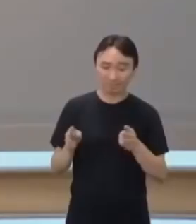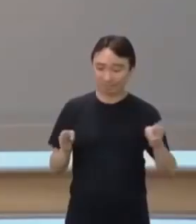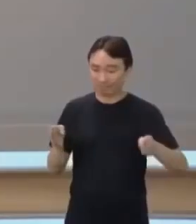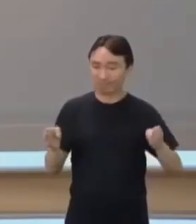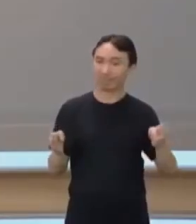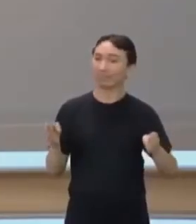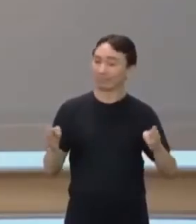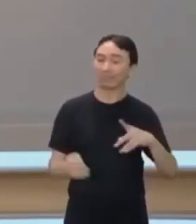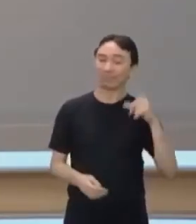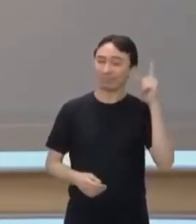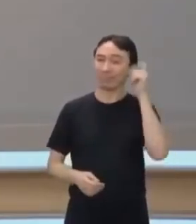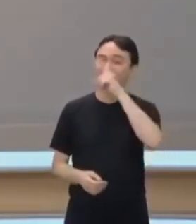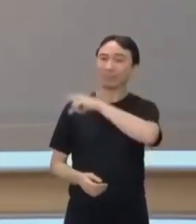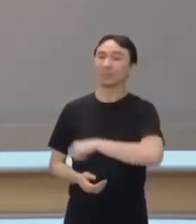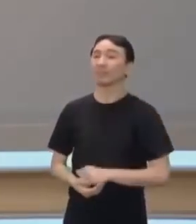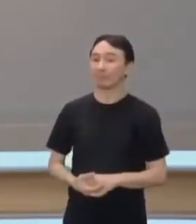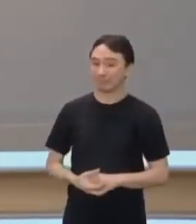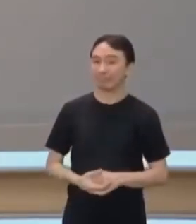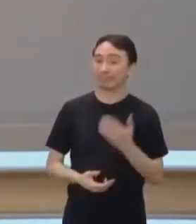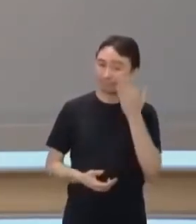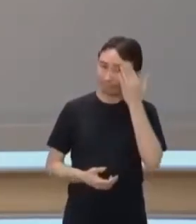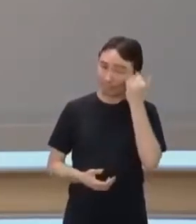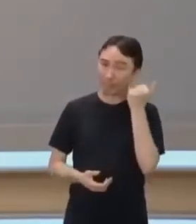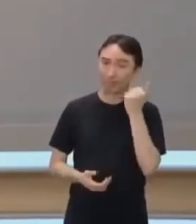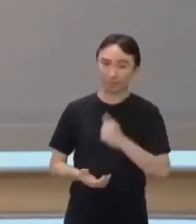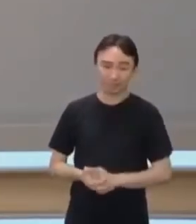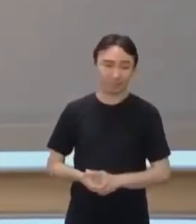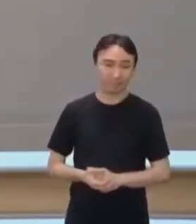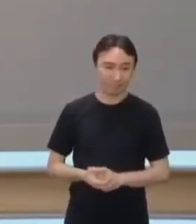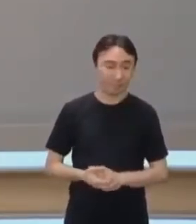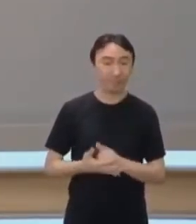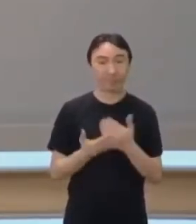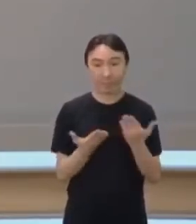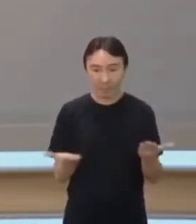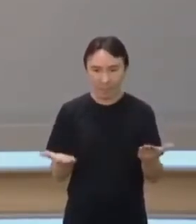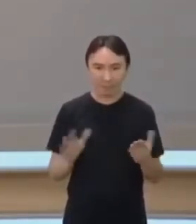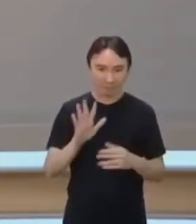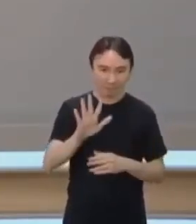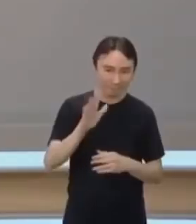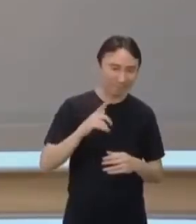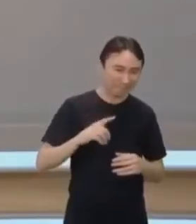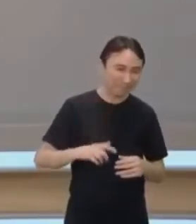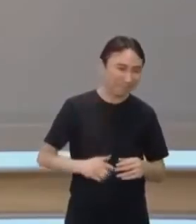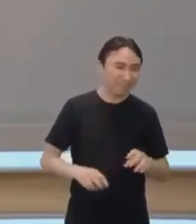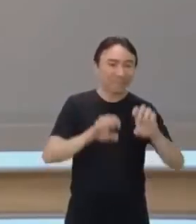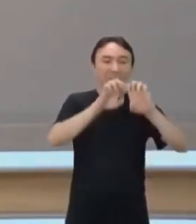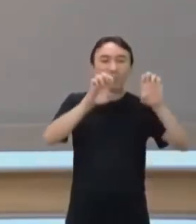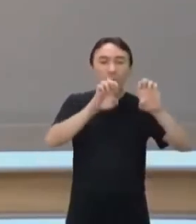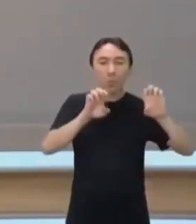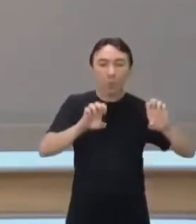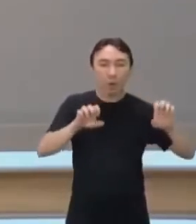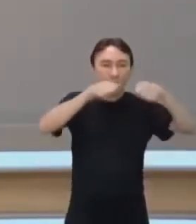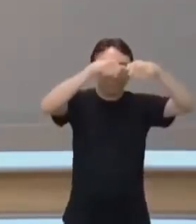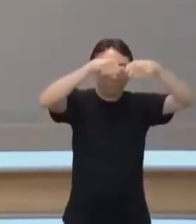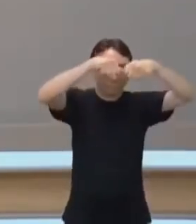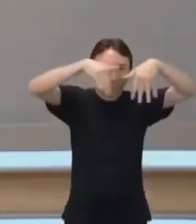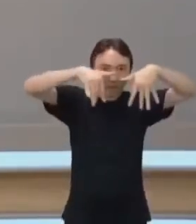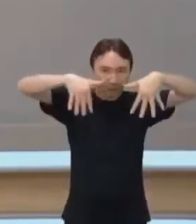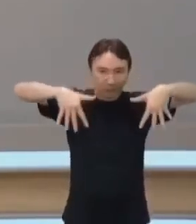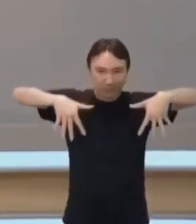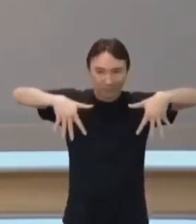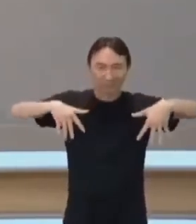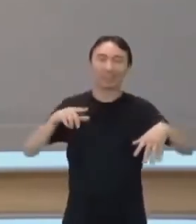trouxe, tá bom? Então, em relação à parte mais estruturante, né, dessa avaliação, nós temos